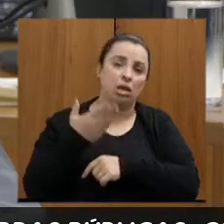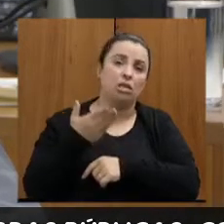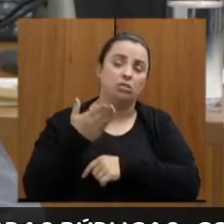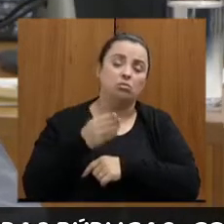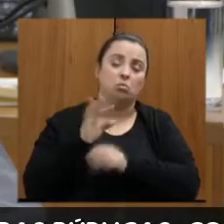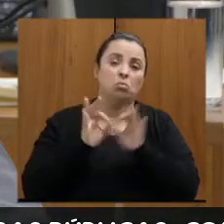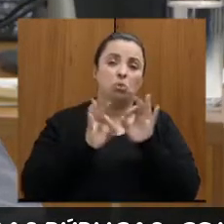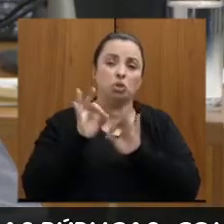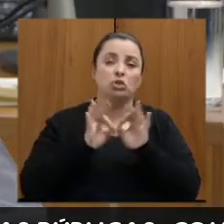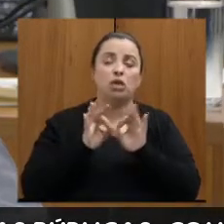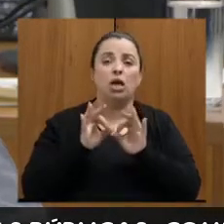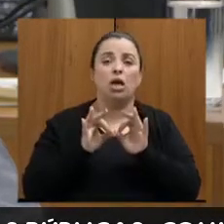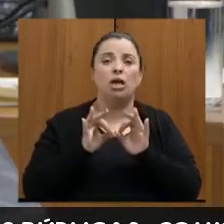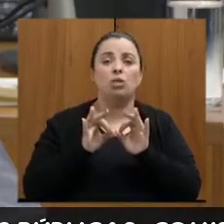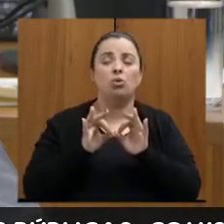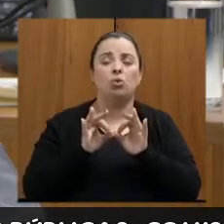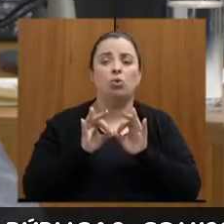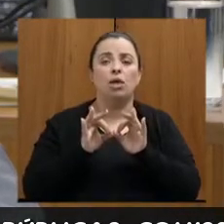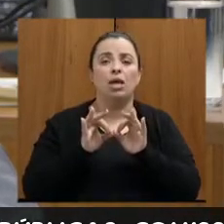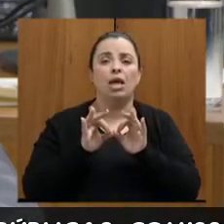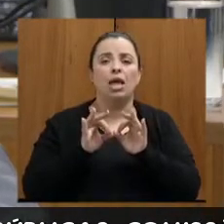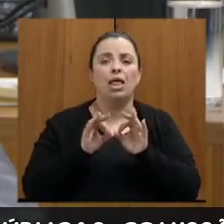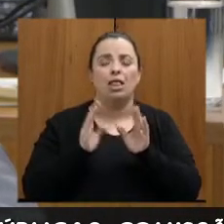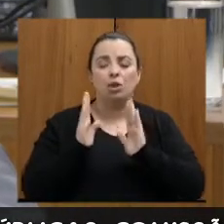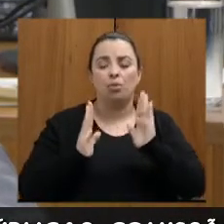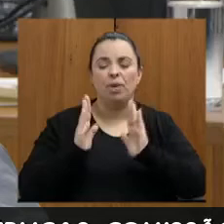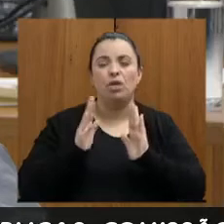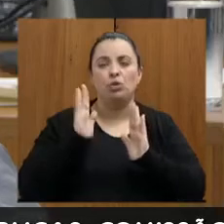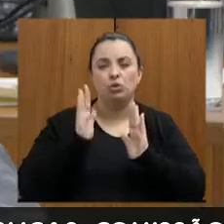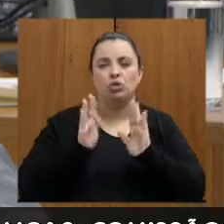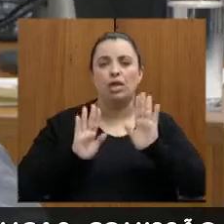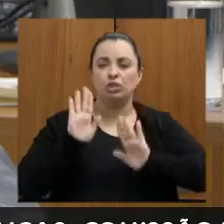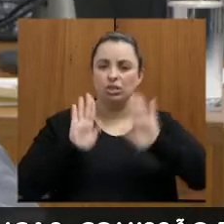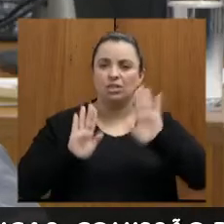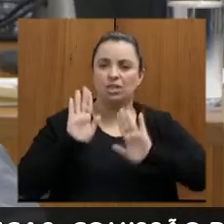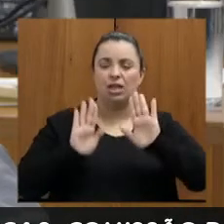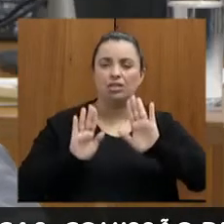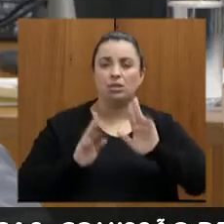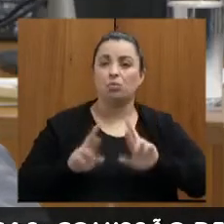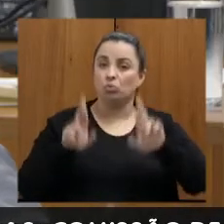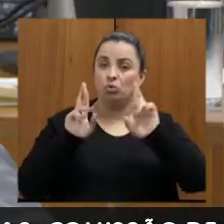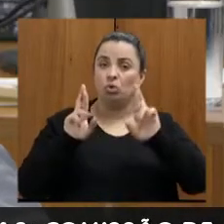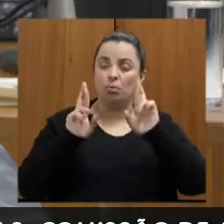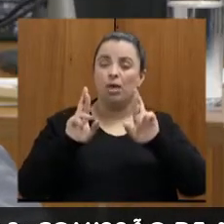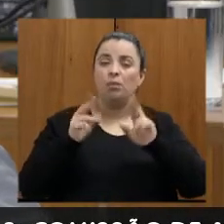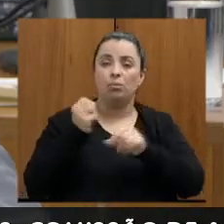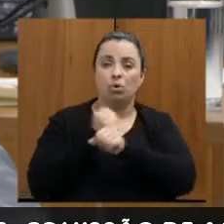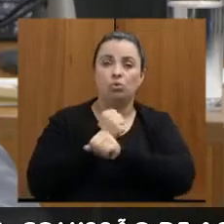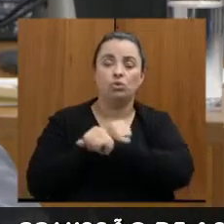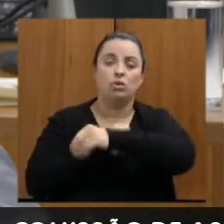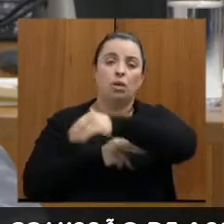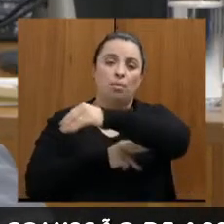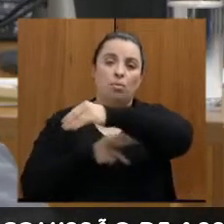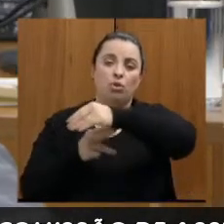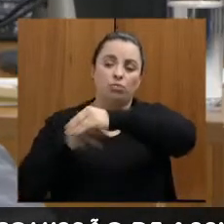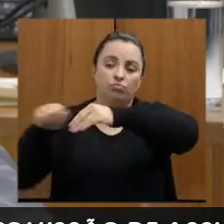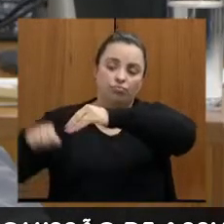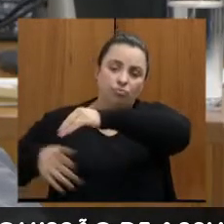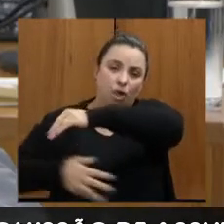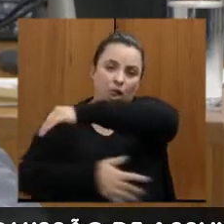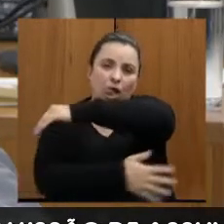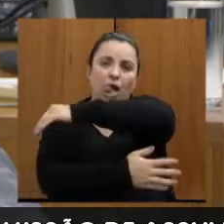também feito o a licitação para a construção dessa importante Ponte do em cima do São Francisco